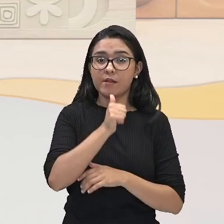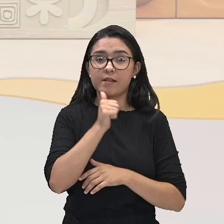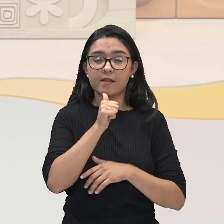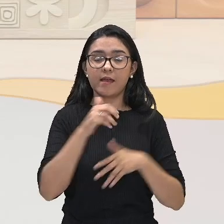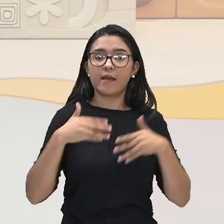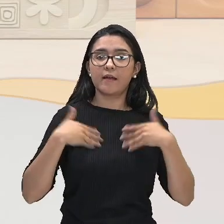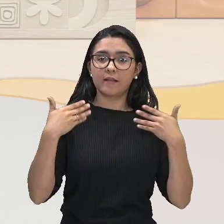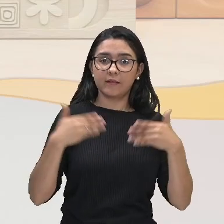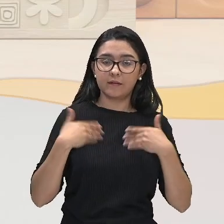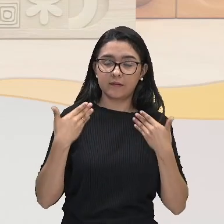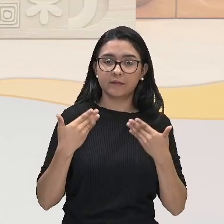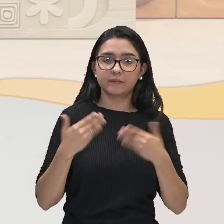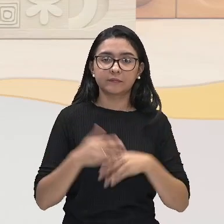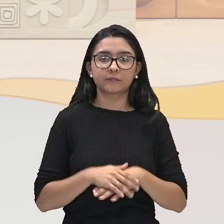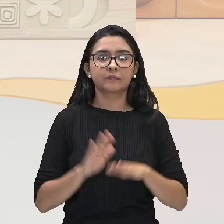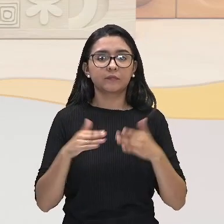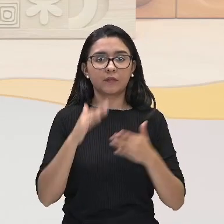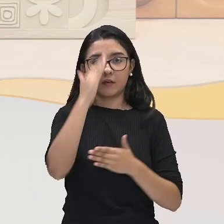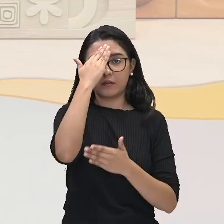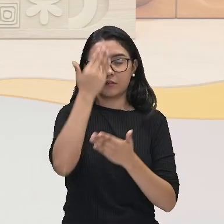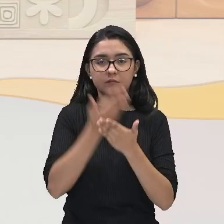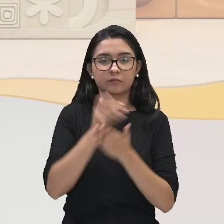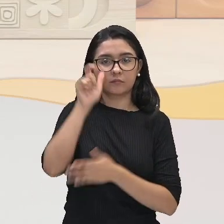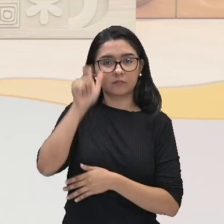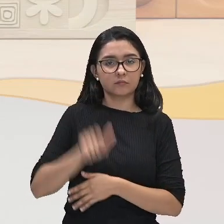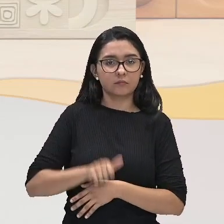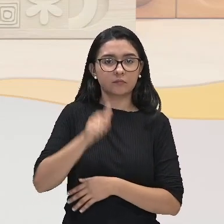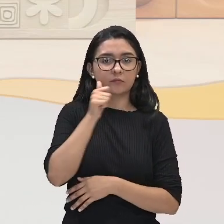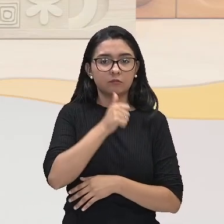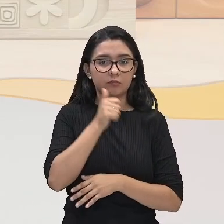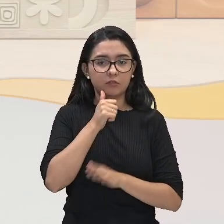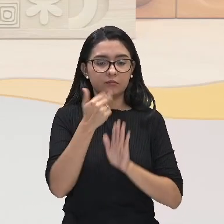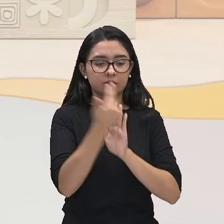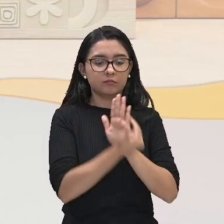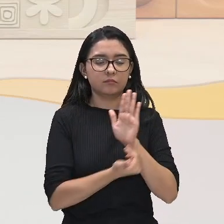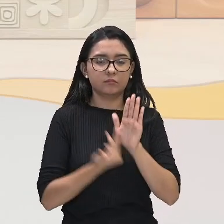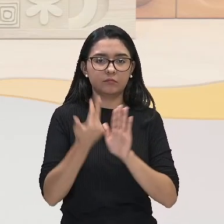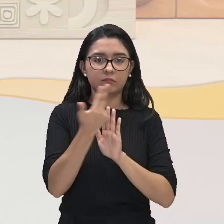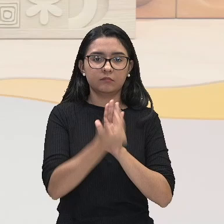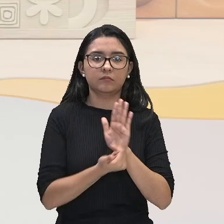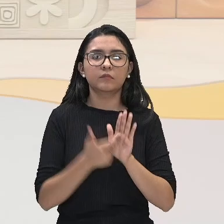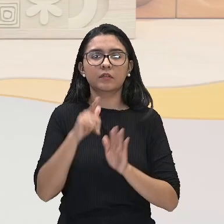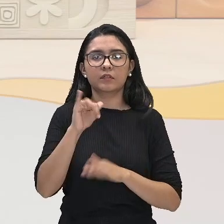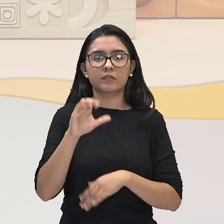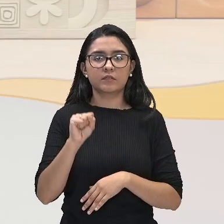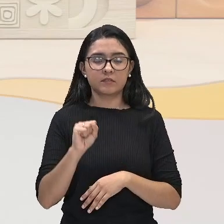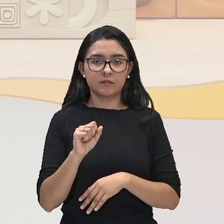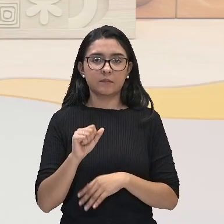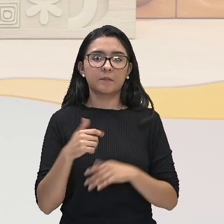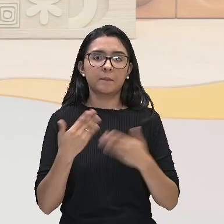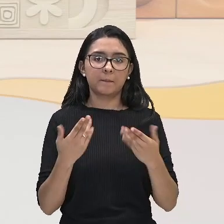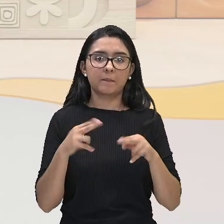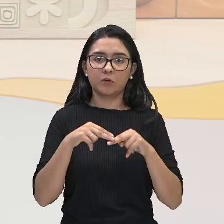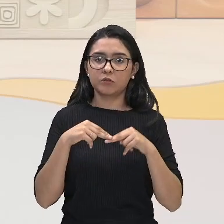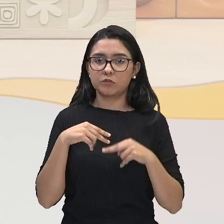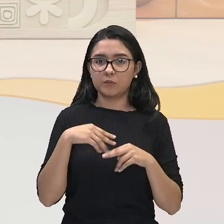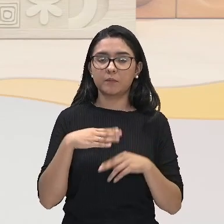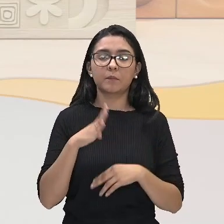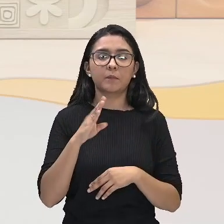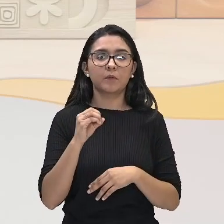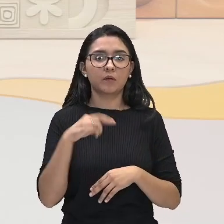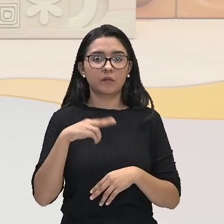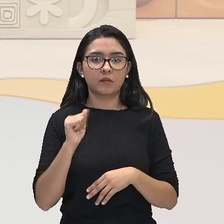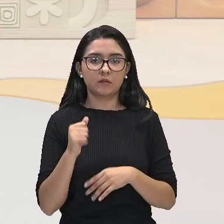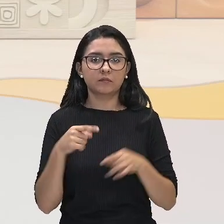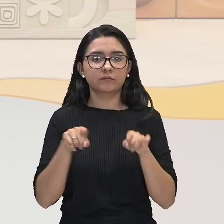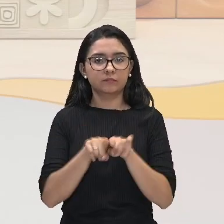Giocondo. Acredita-se que a mulher retratada seja Lisa, por isso Mona, que quer dizer Madonna, e